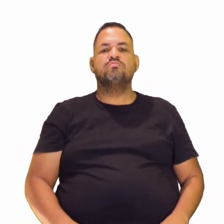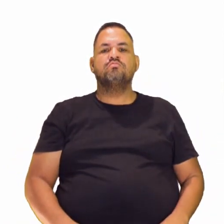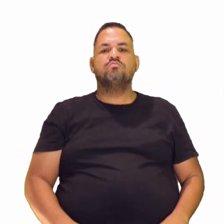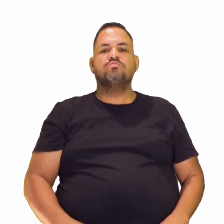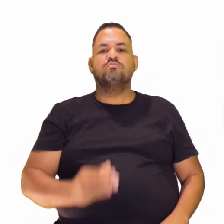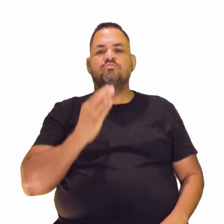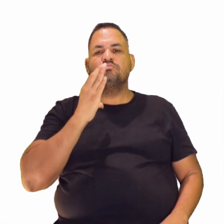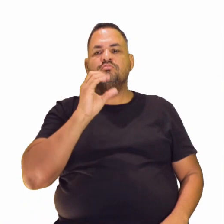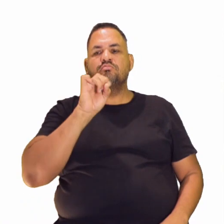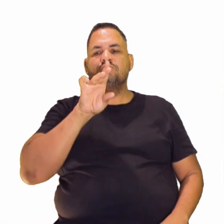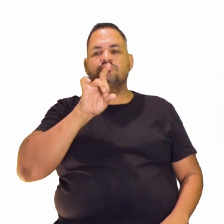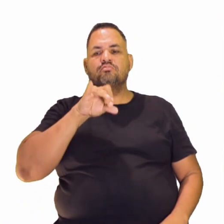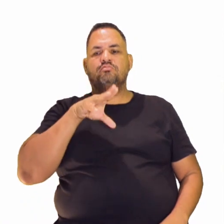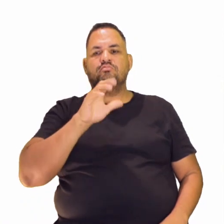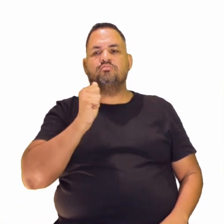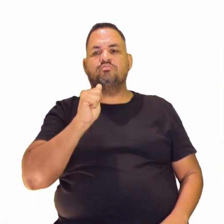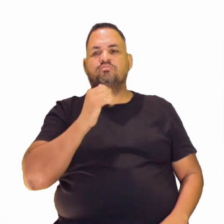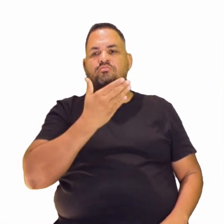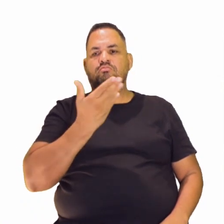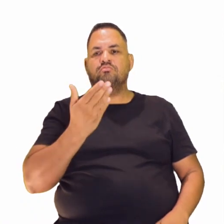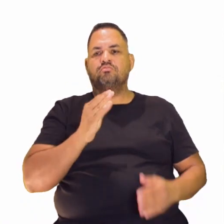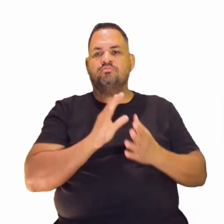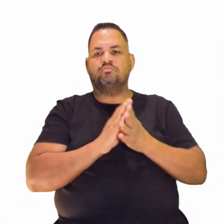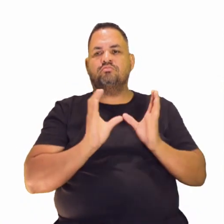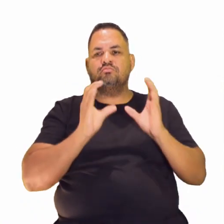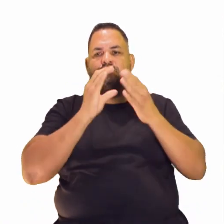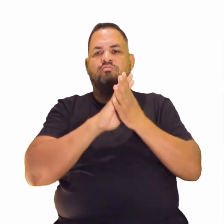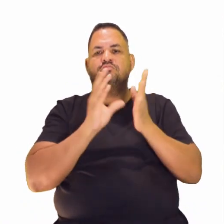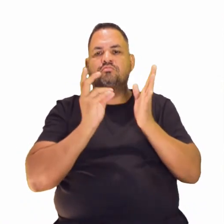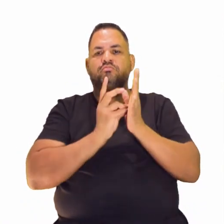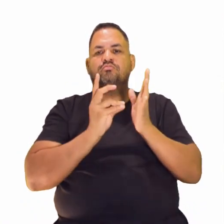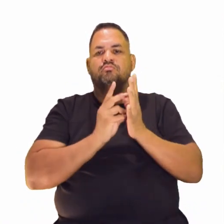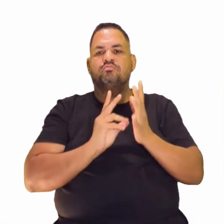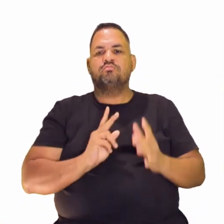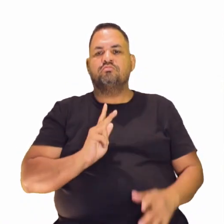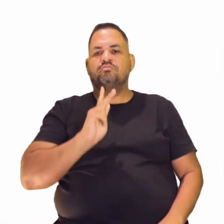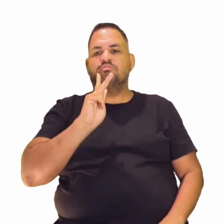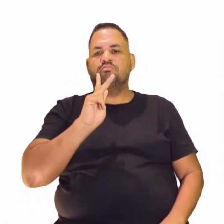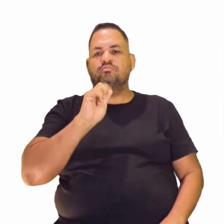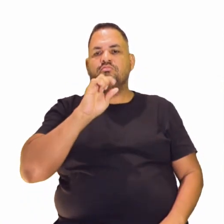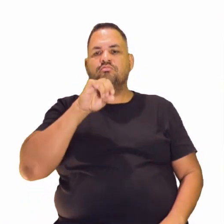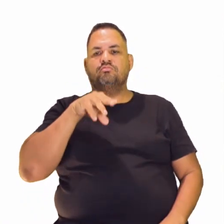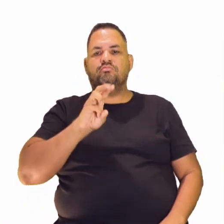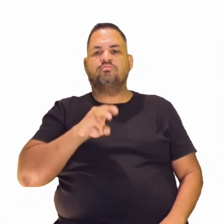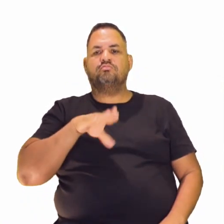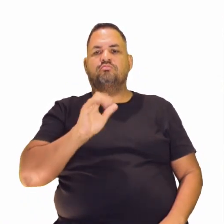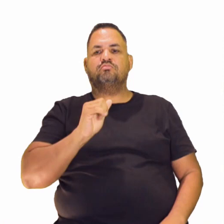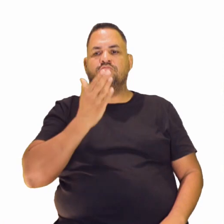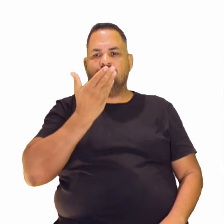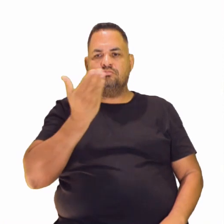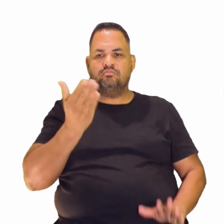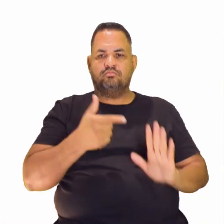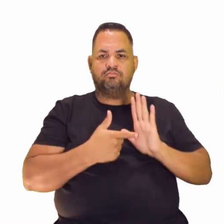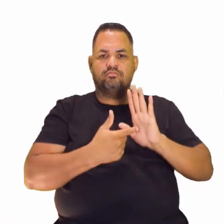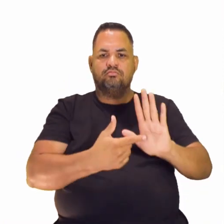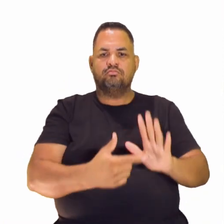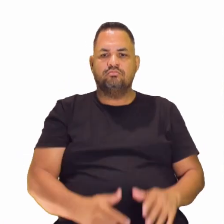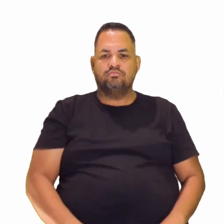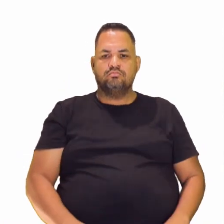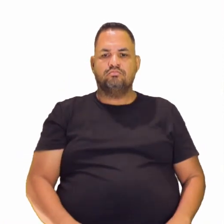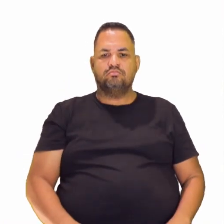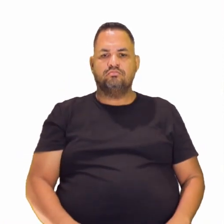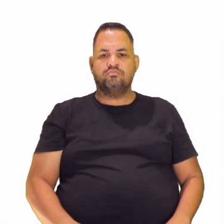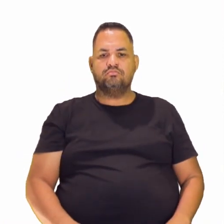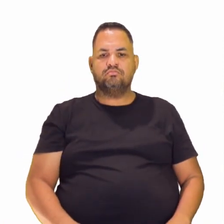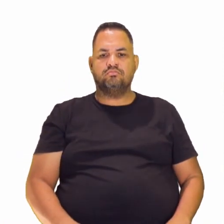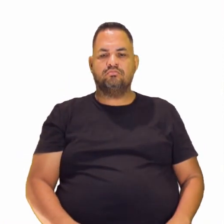da tribo indígena Cadiuel está aí representada aí, né? Então